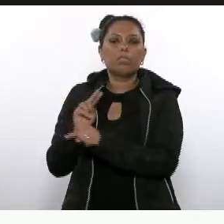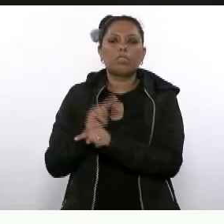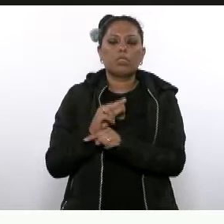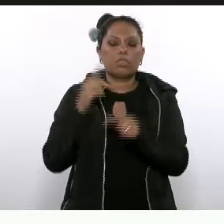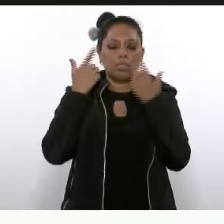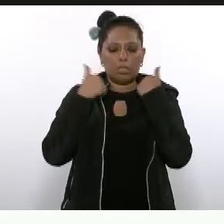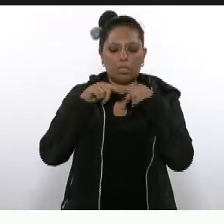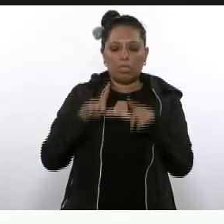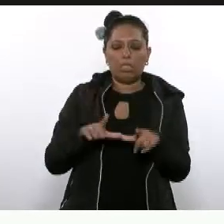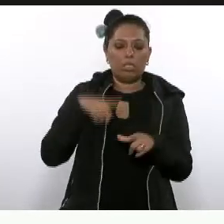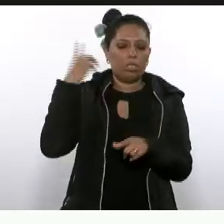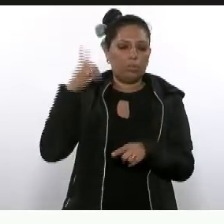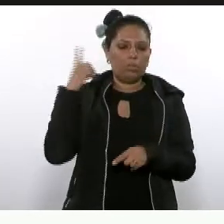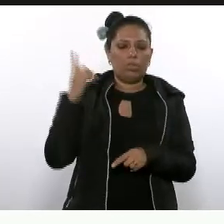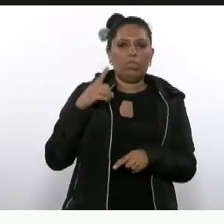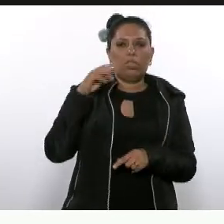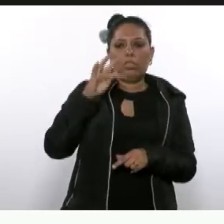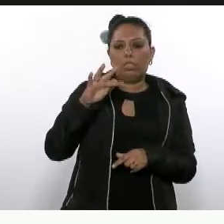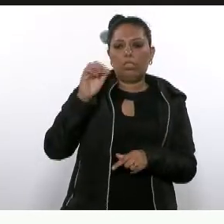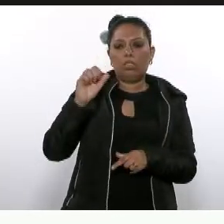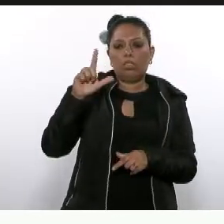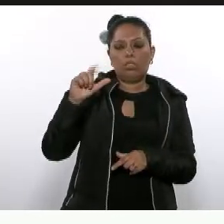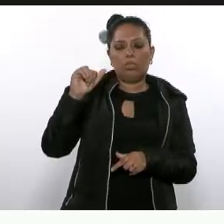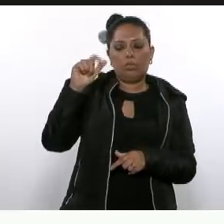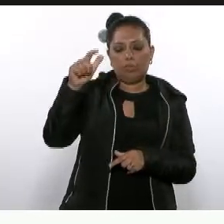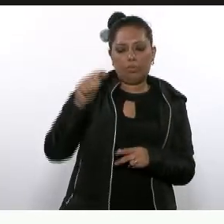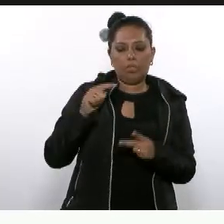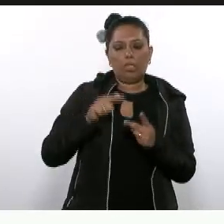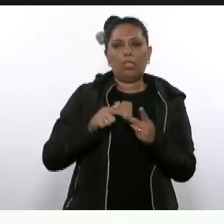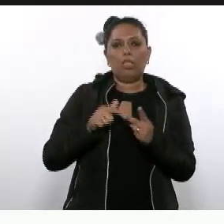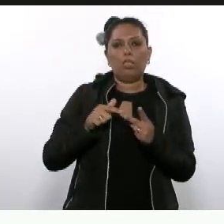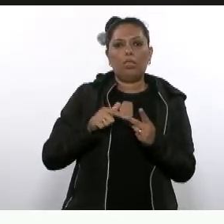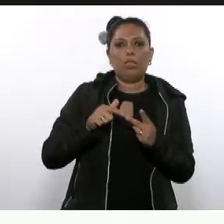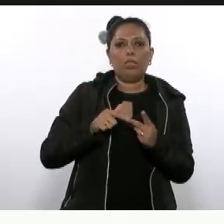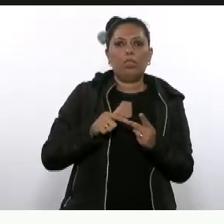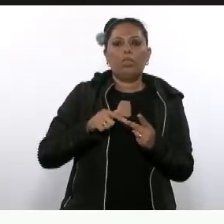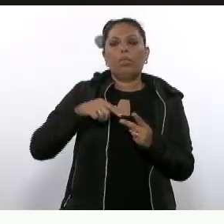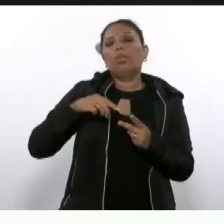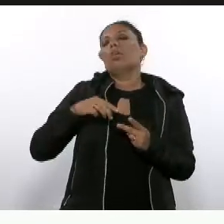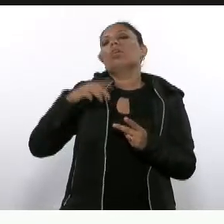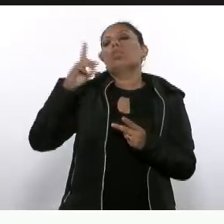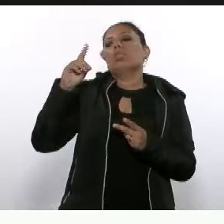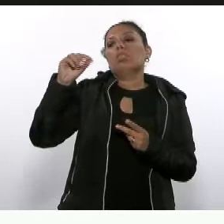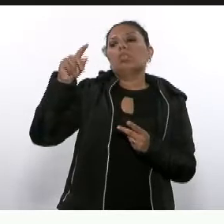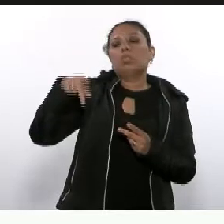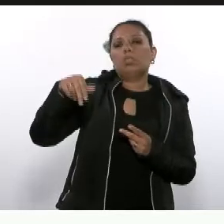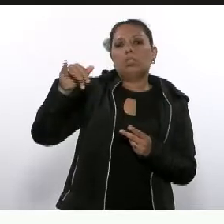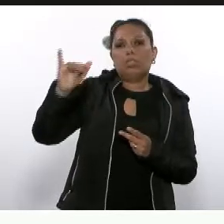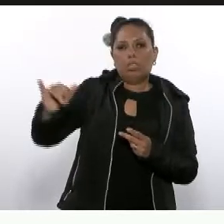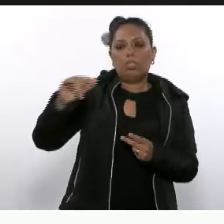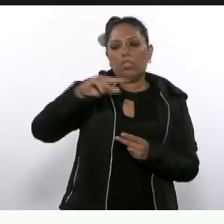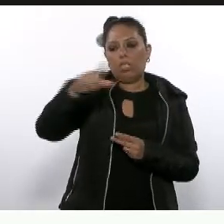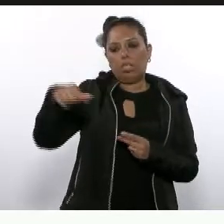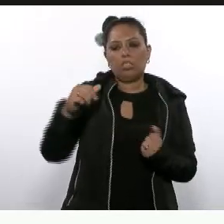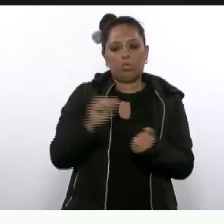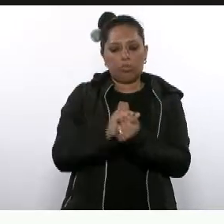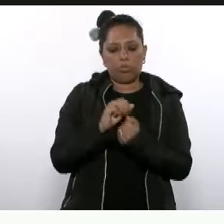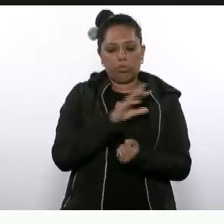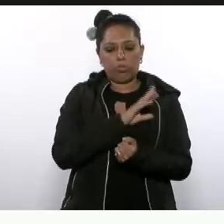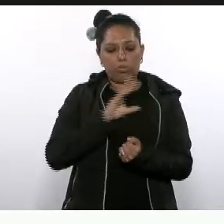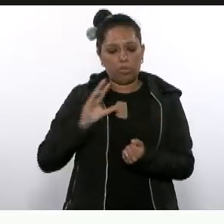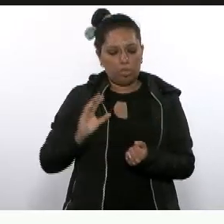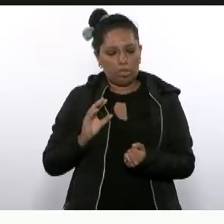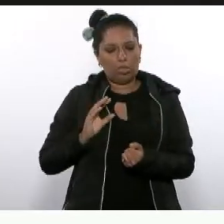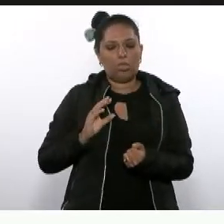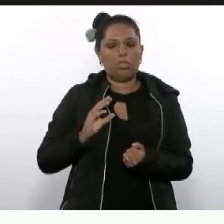deputada Rosane Félix e da deputada Dani Monteiro, que são membros suplentes dessa CPI, mas que sempre